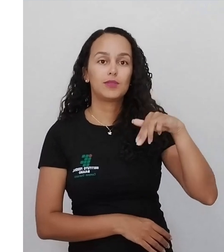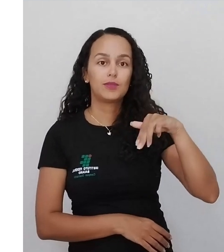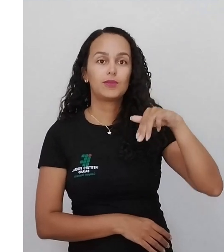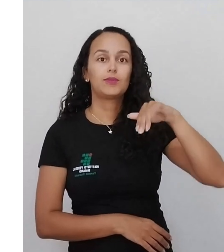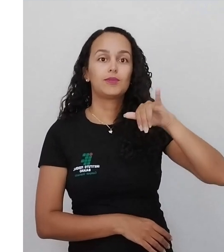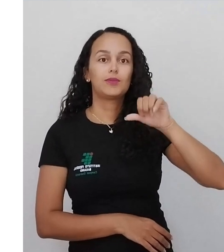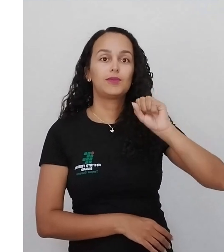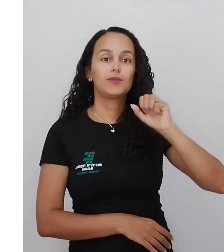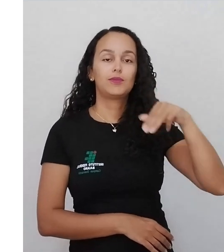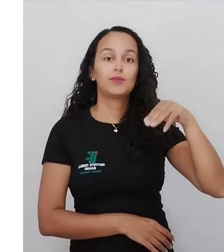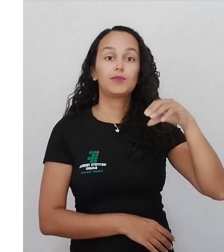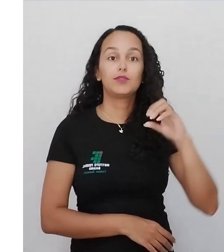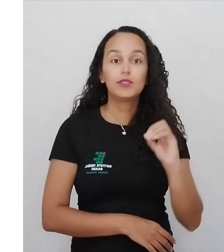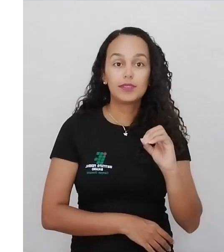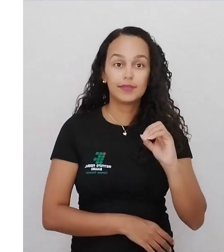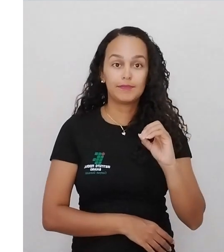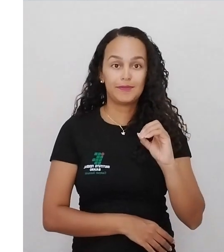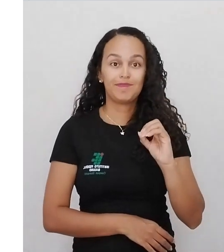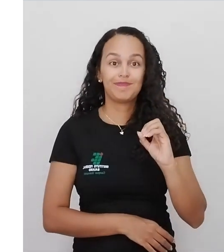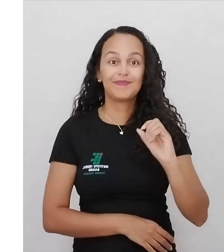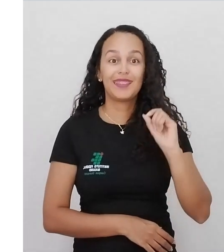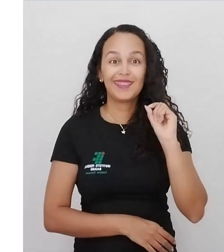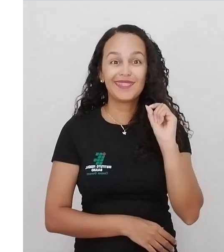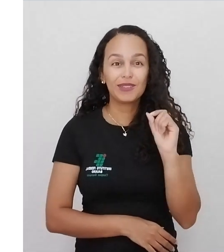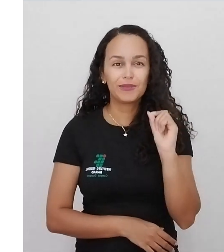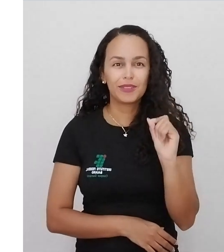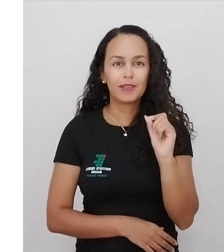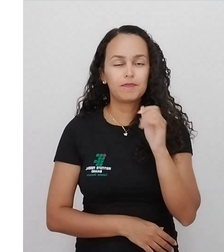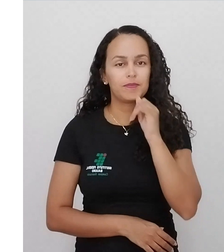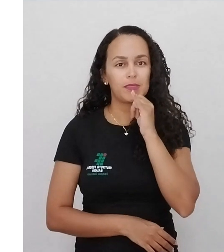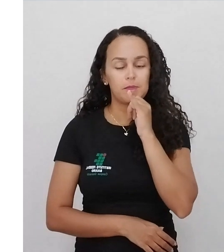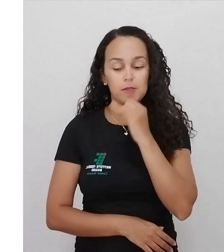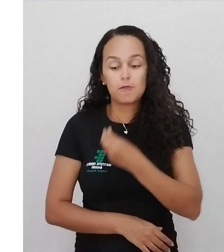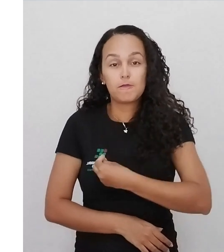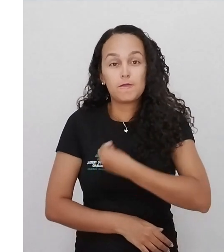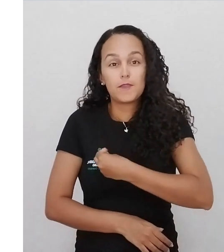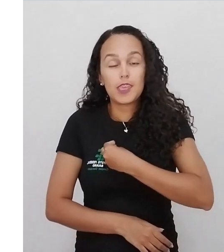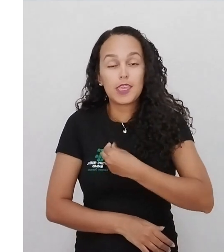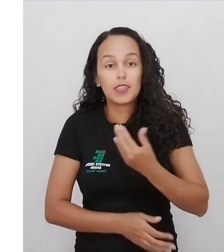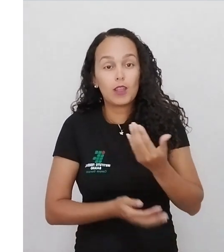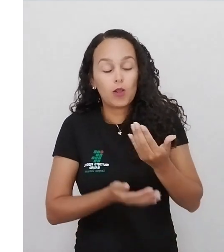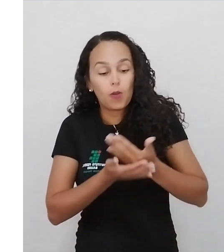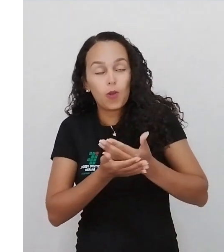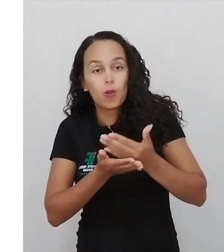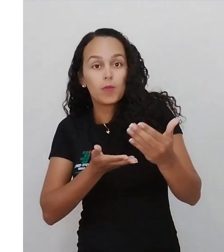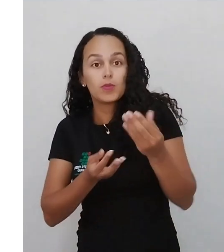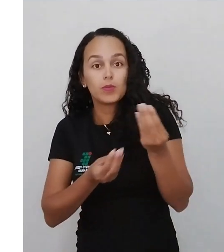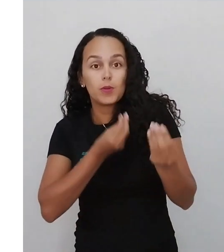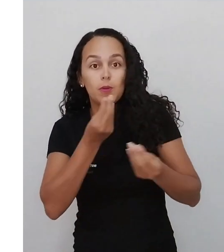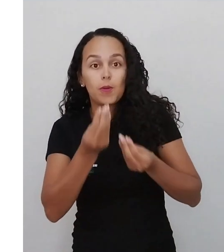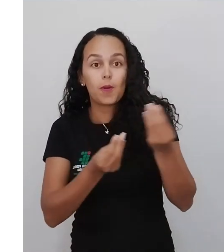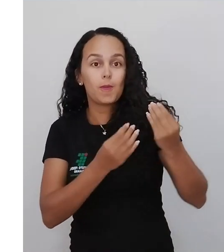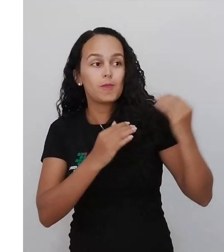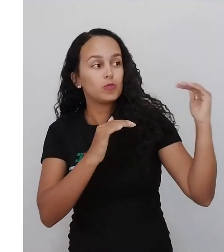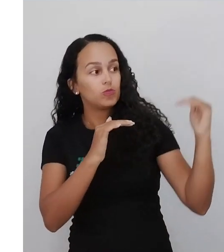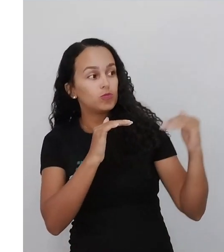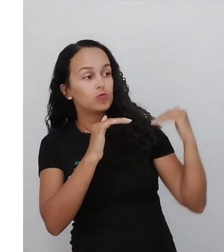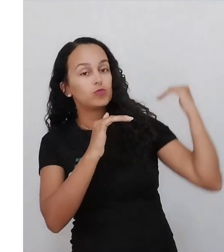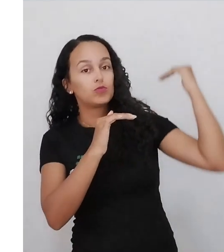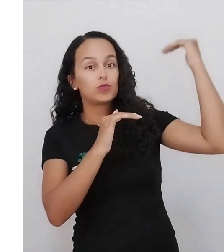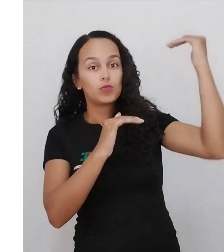você acreditar que as primeiras formas de vida vieram a partir de um fenômeno sobrenatural da criação,